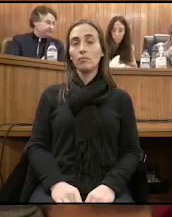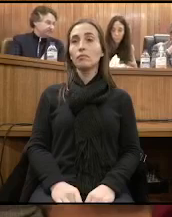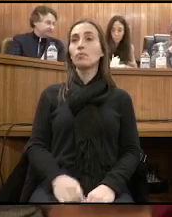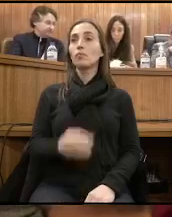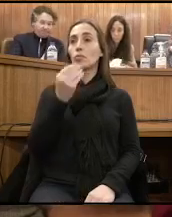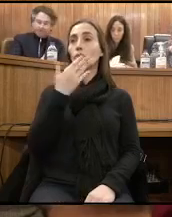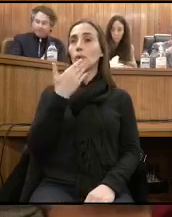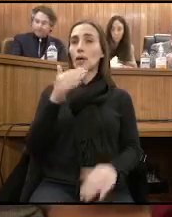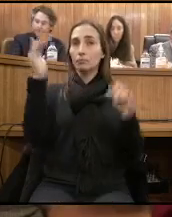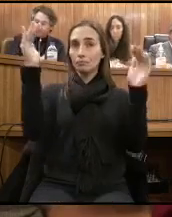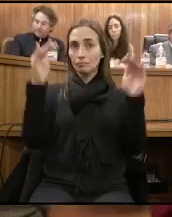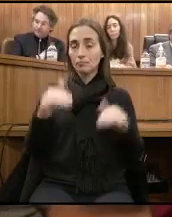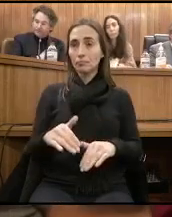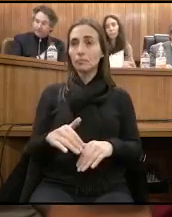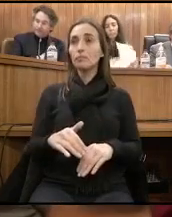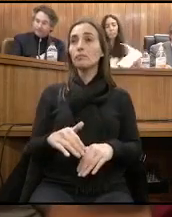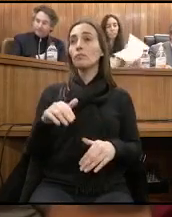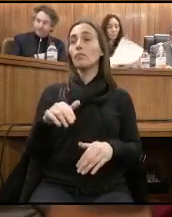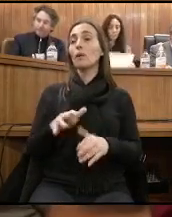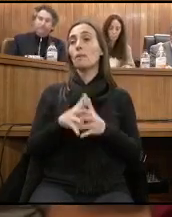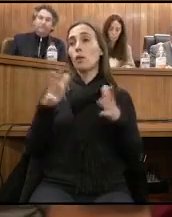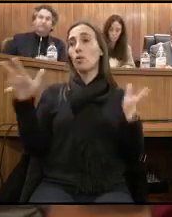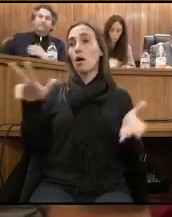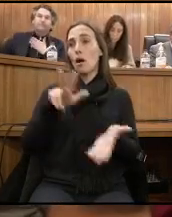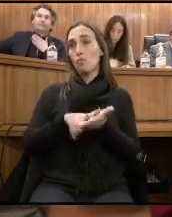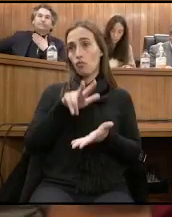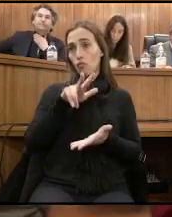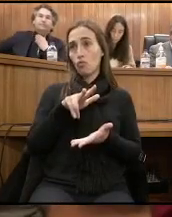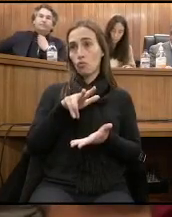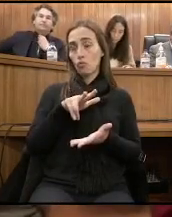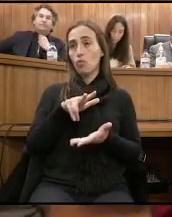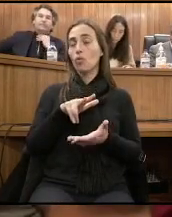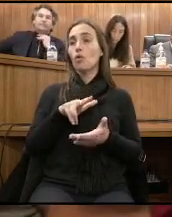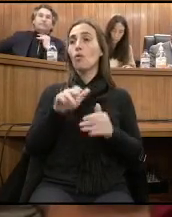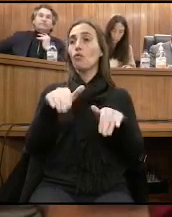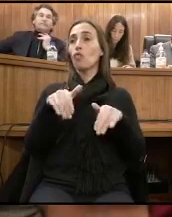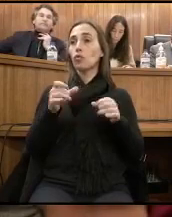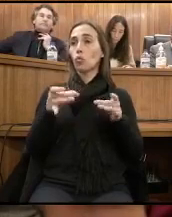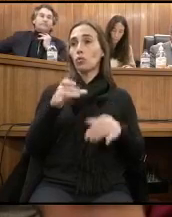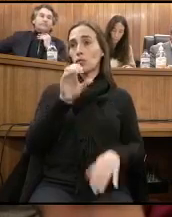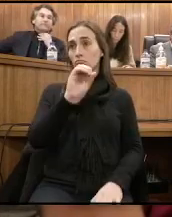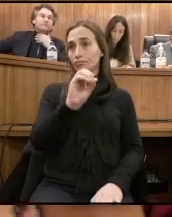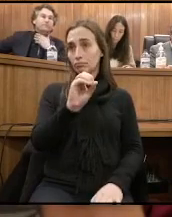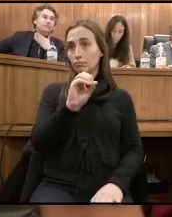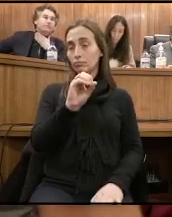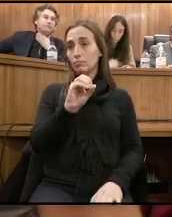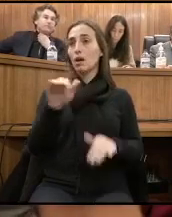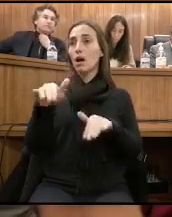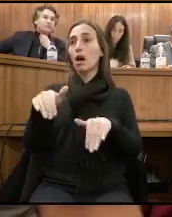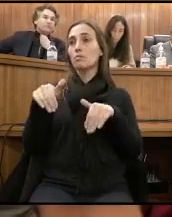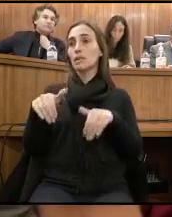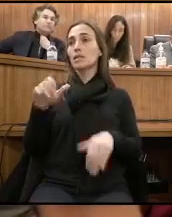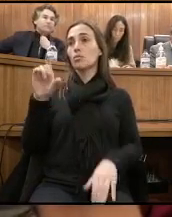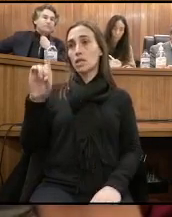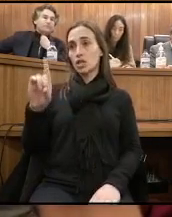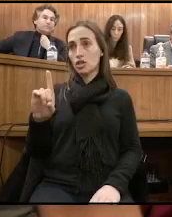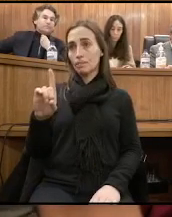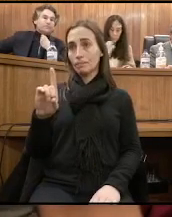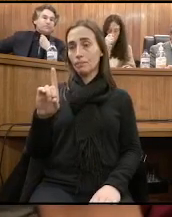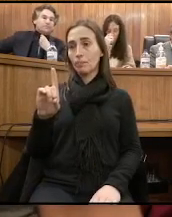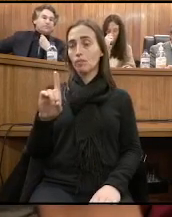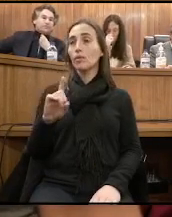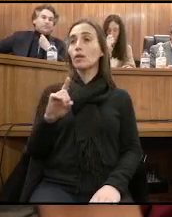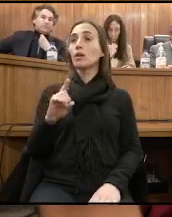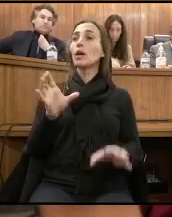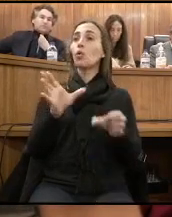Muito obrigado, podem descer. Aprovado por maioria, com 0 votos contra e 6 abstenções.